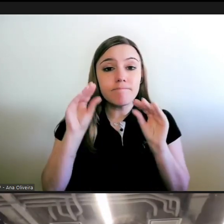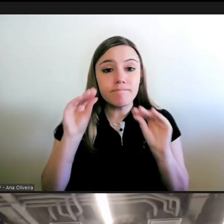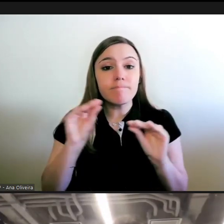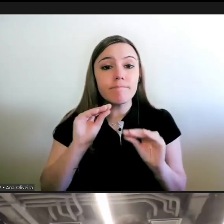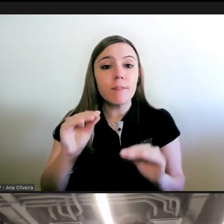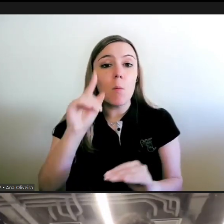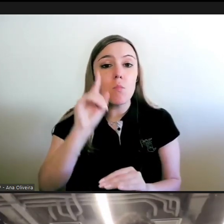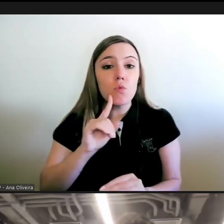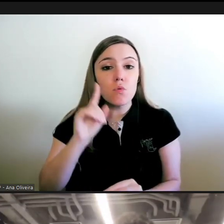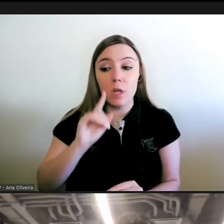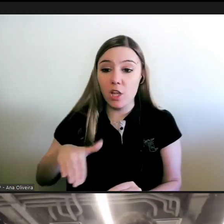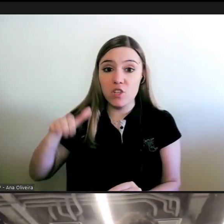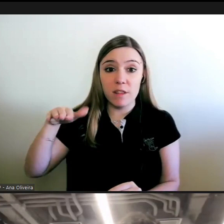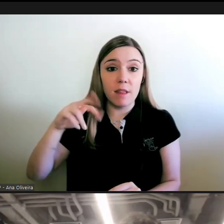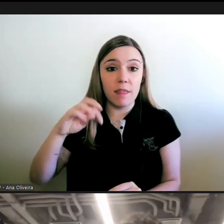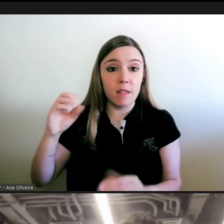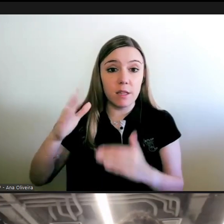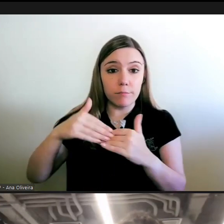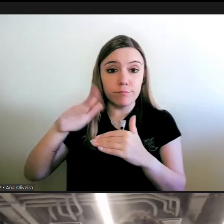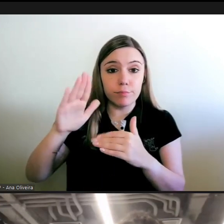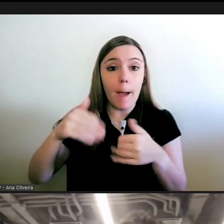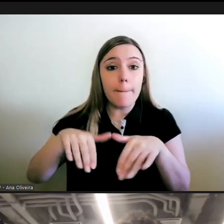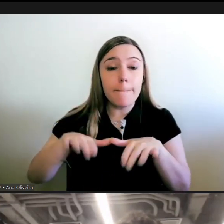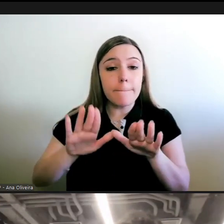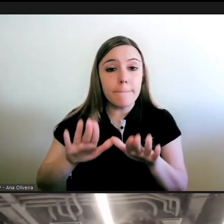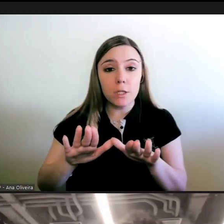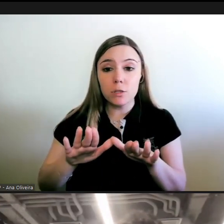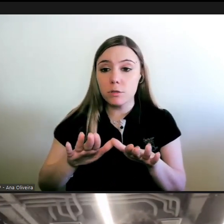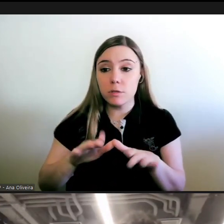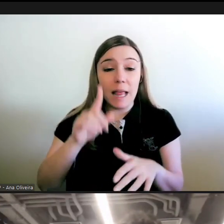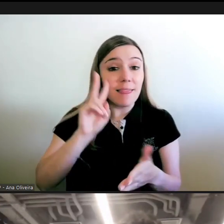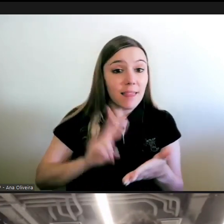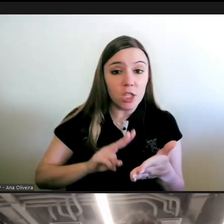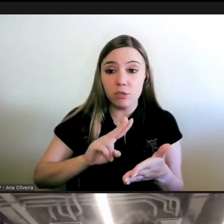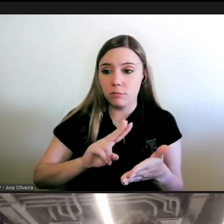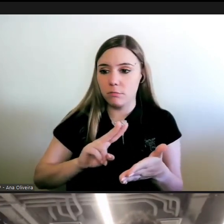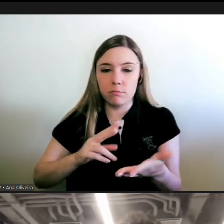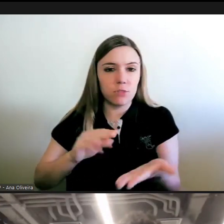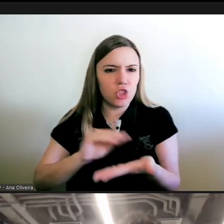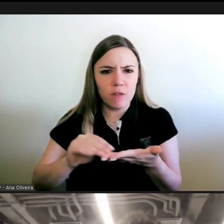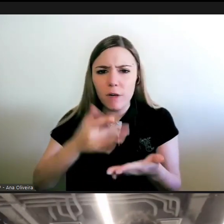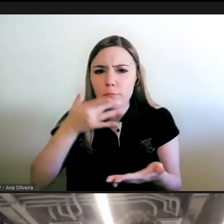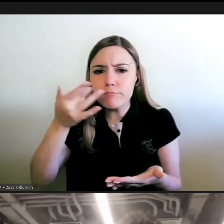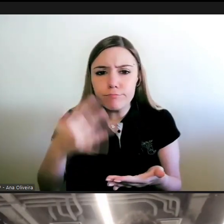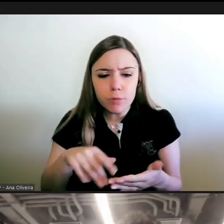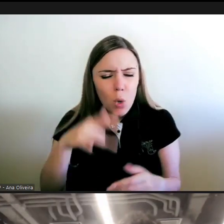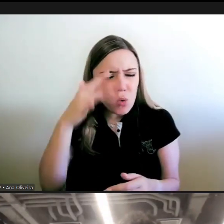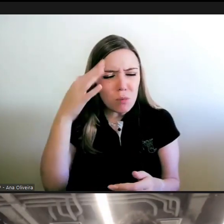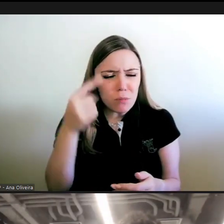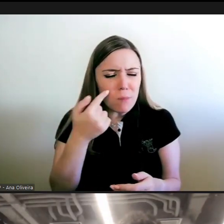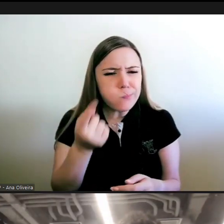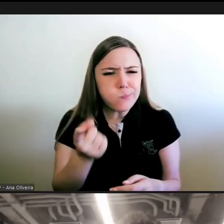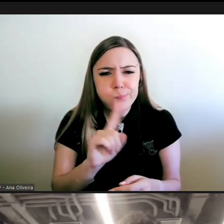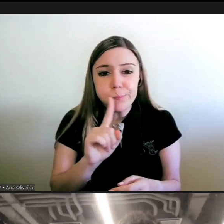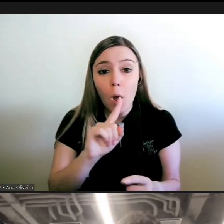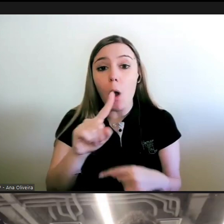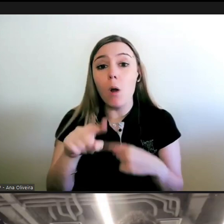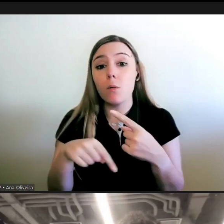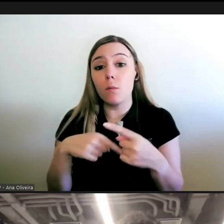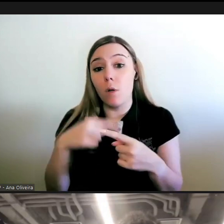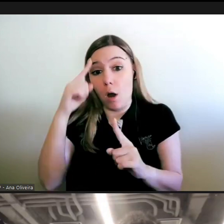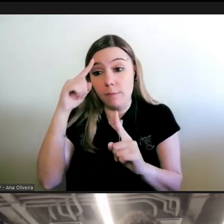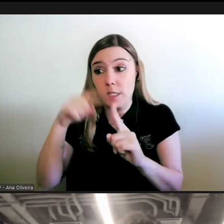mais de 30 anos, que não sabiam ler nem escrever e não reconheciam os números, para que elas depois então pudessem utilizar o